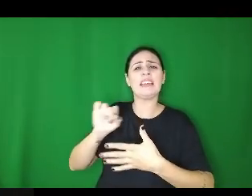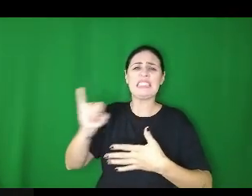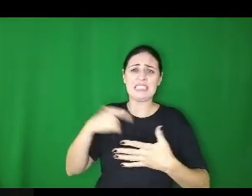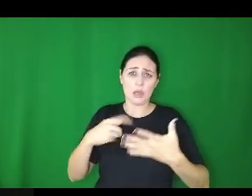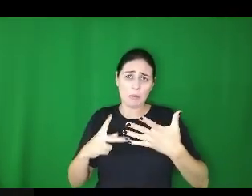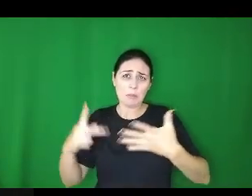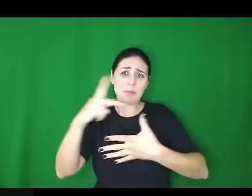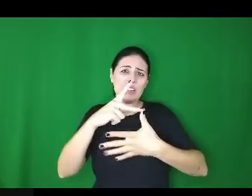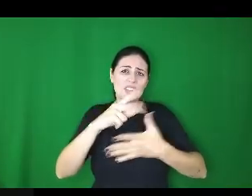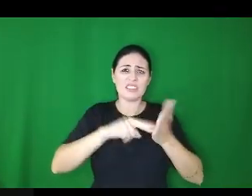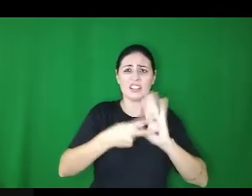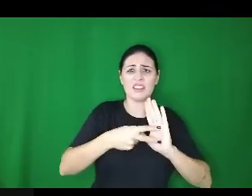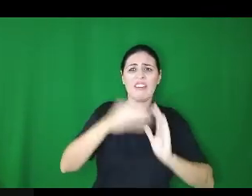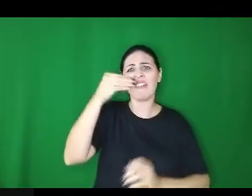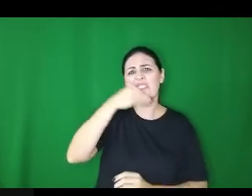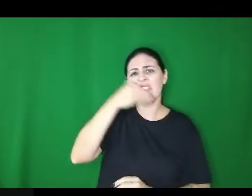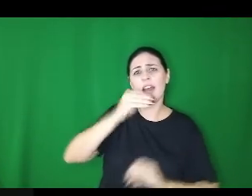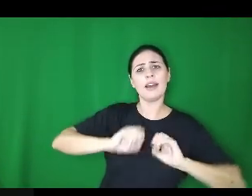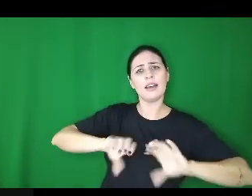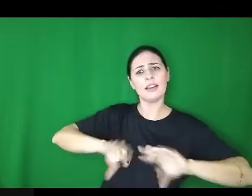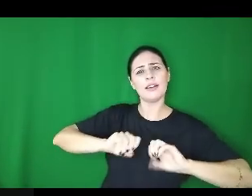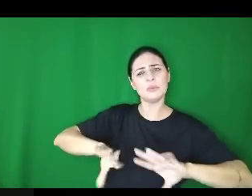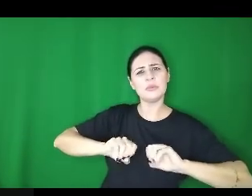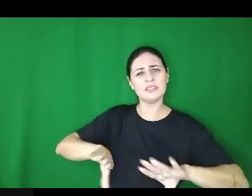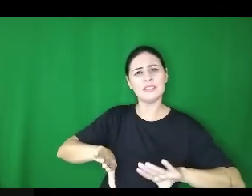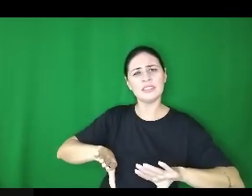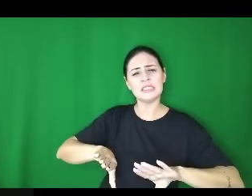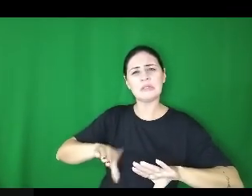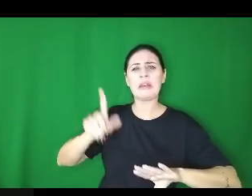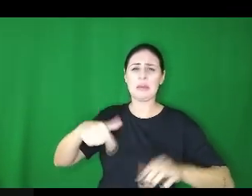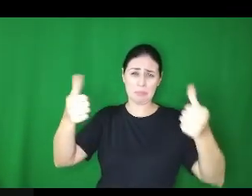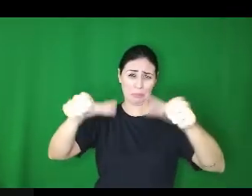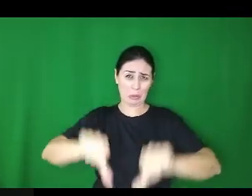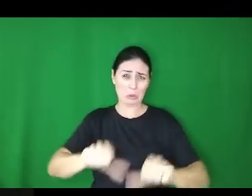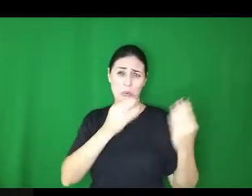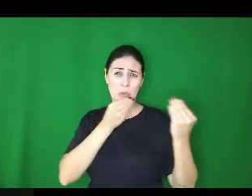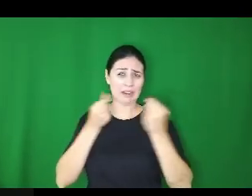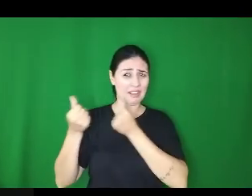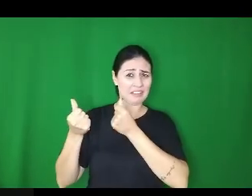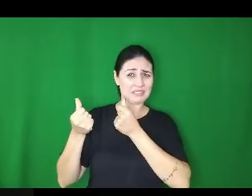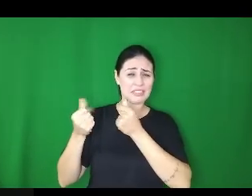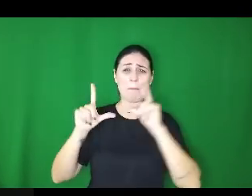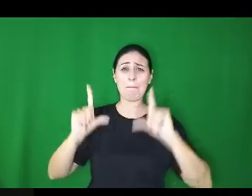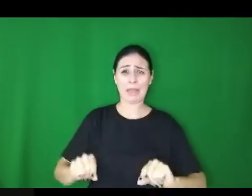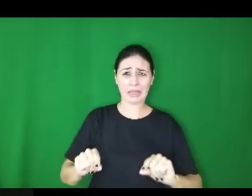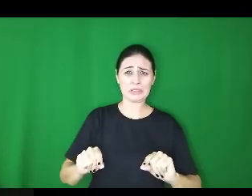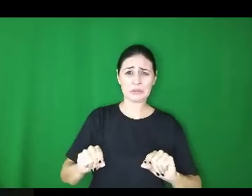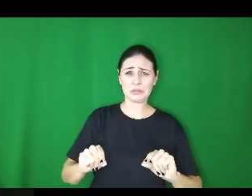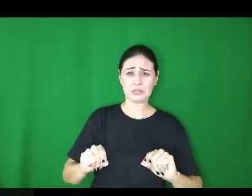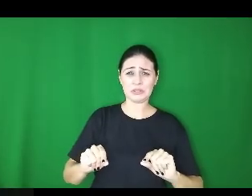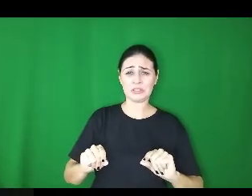né? Então, eu estou caminhando por aí. Eu estou pensando que se eu tivesse um filho na escola, estou pensando nisso, né? Meus filhos já